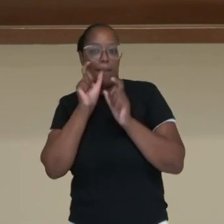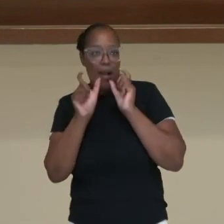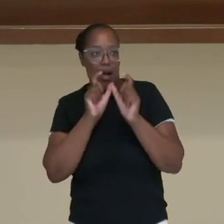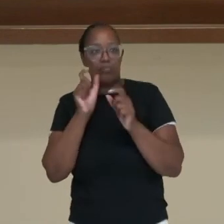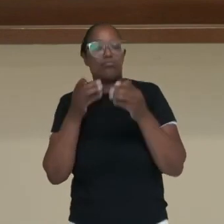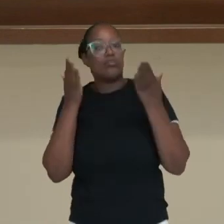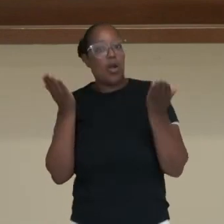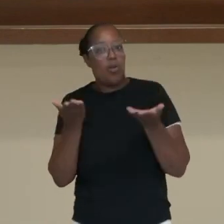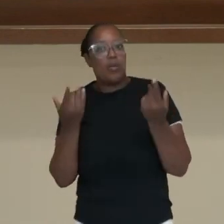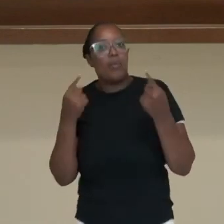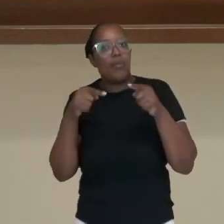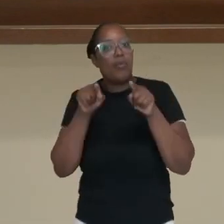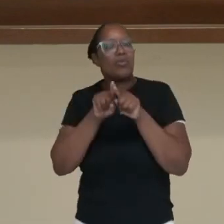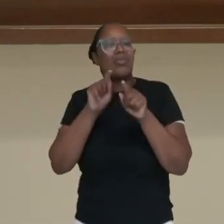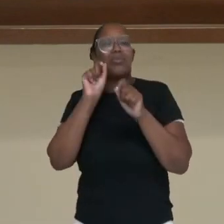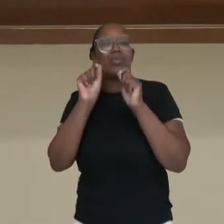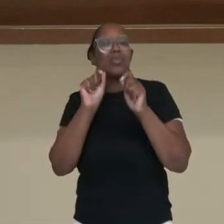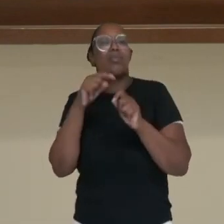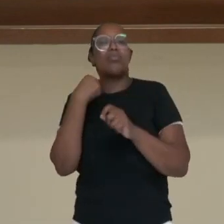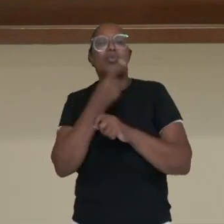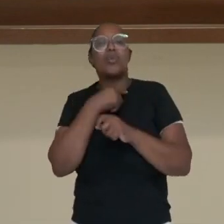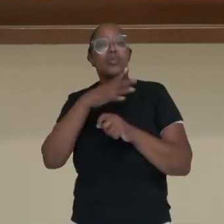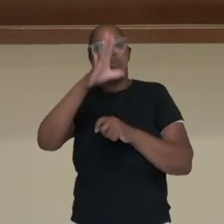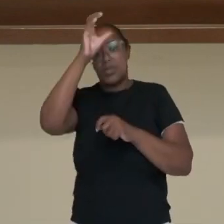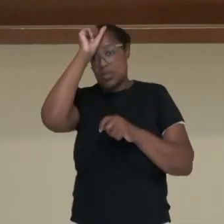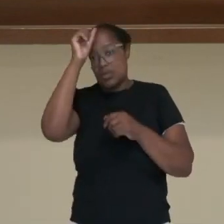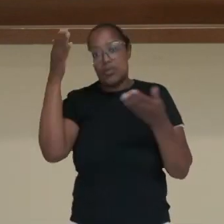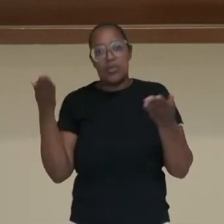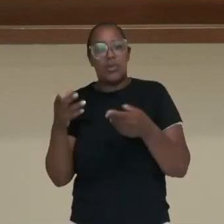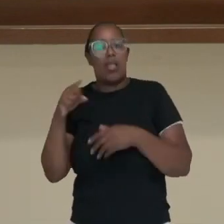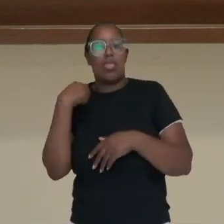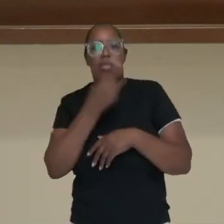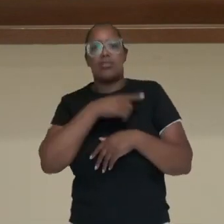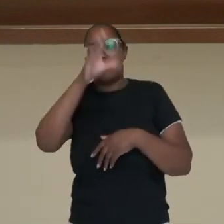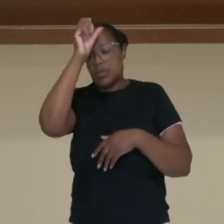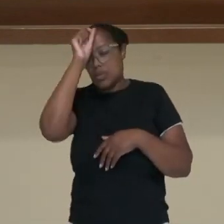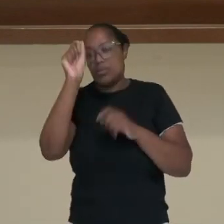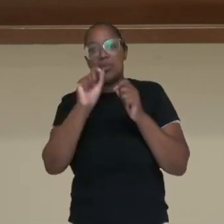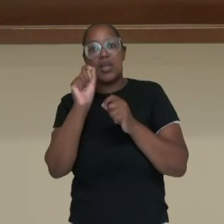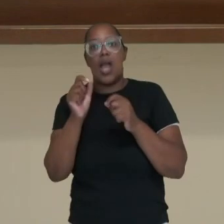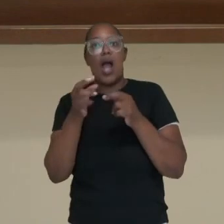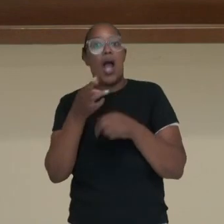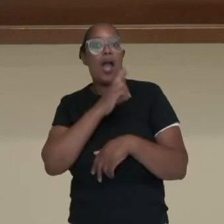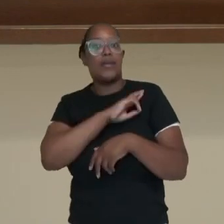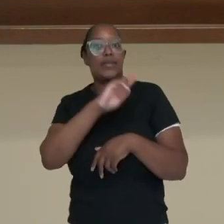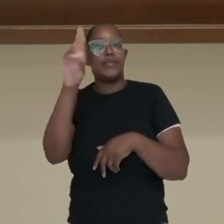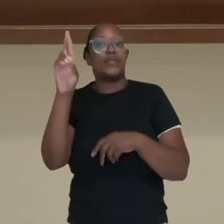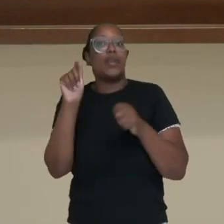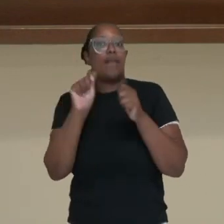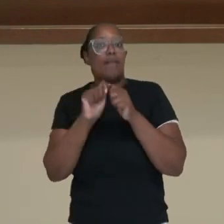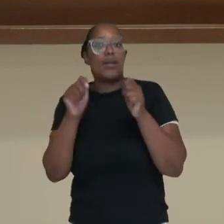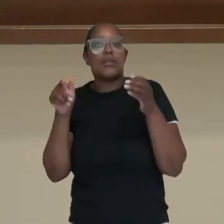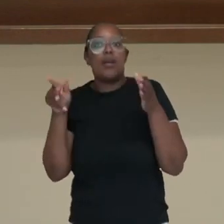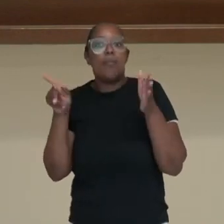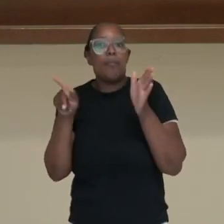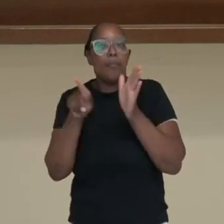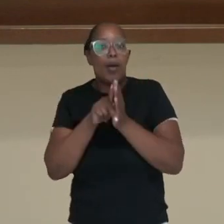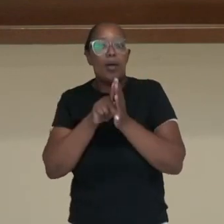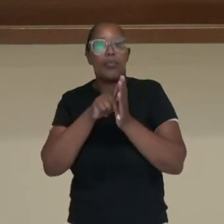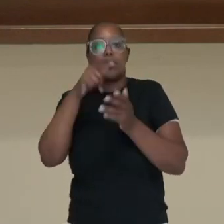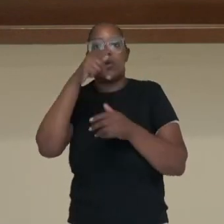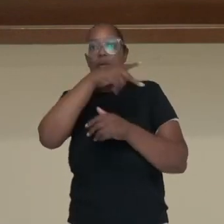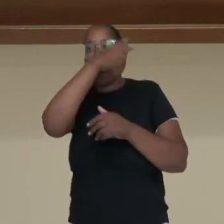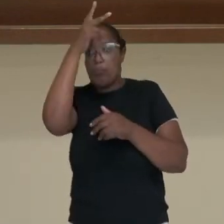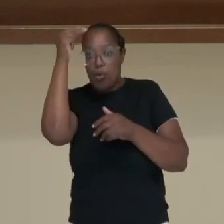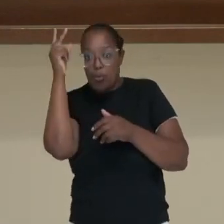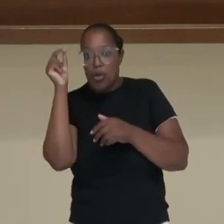gente falou hoje. A gente aprendeu que a religião faz parte da esfera privada e que na esfera pública é o espaço